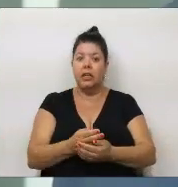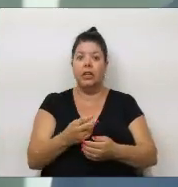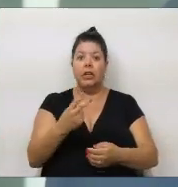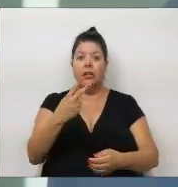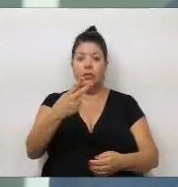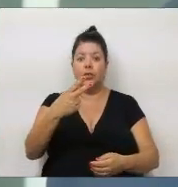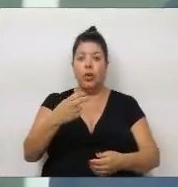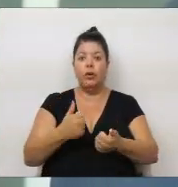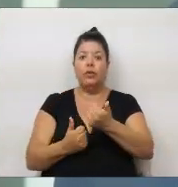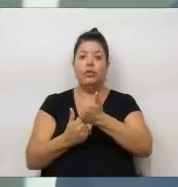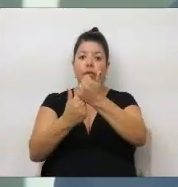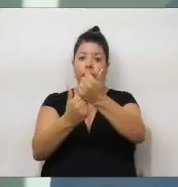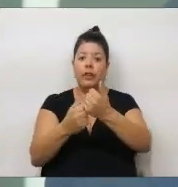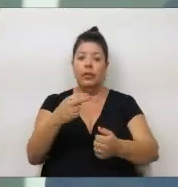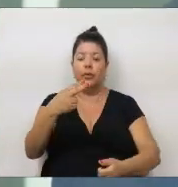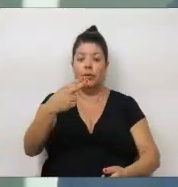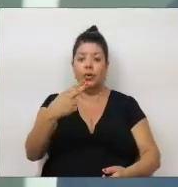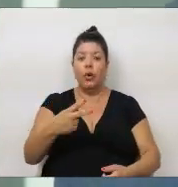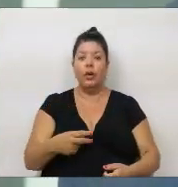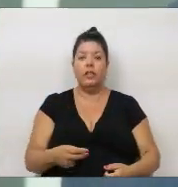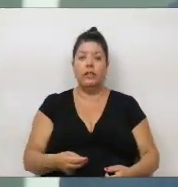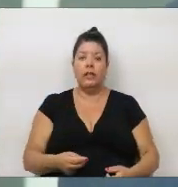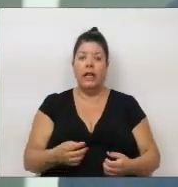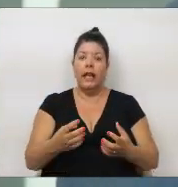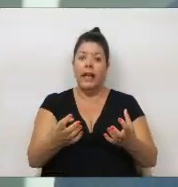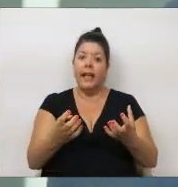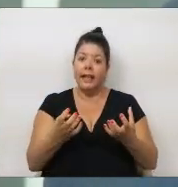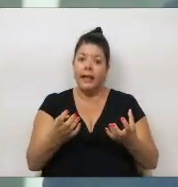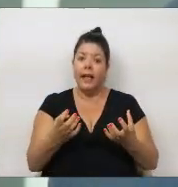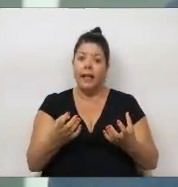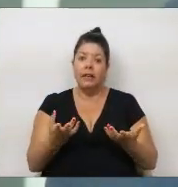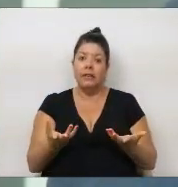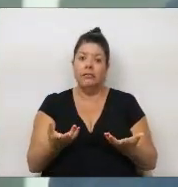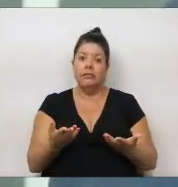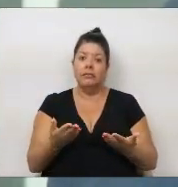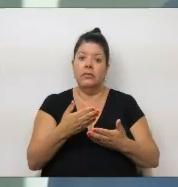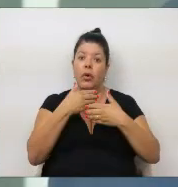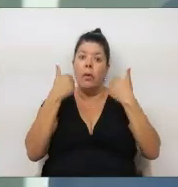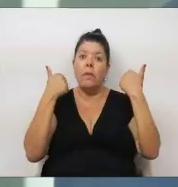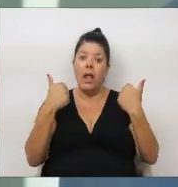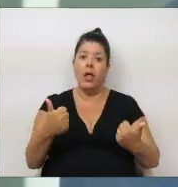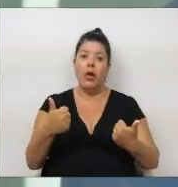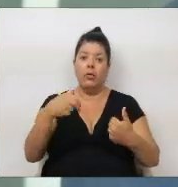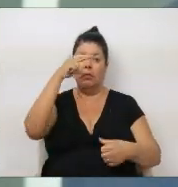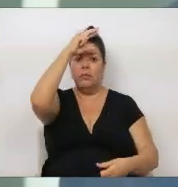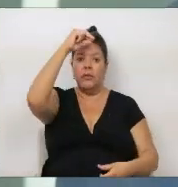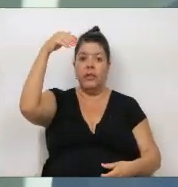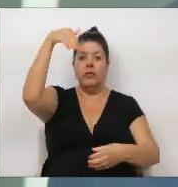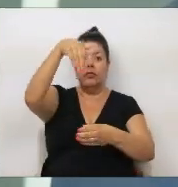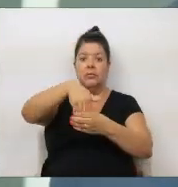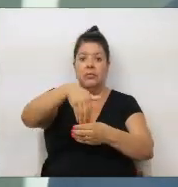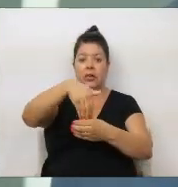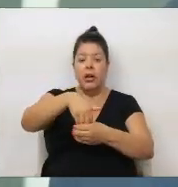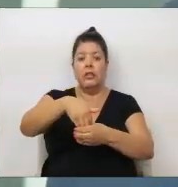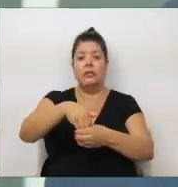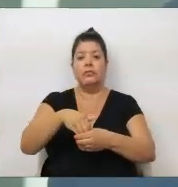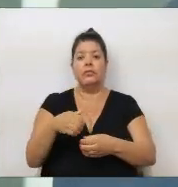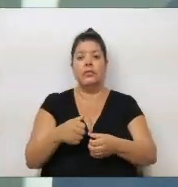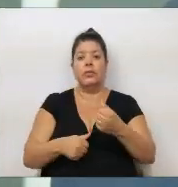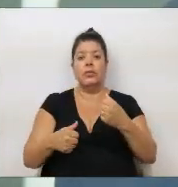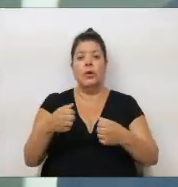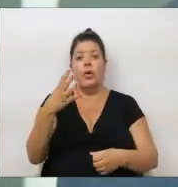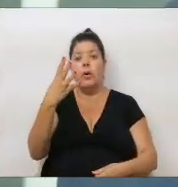Silveira, o Janga, né, professor Janga. São as melhores opções para os imbitubenses aí para comandar o município nos próximos 4 anos,